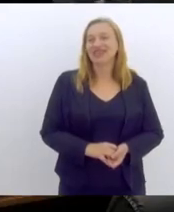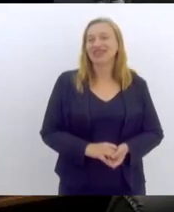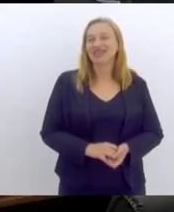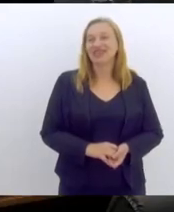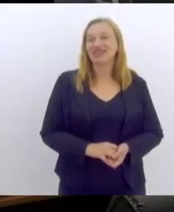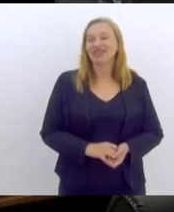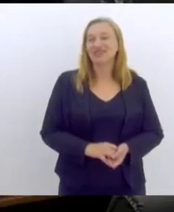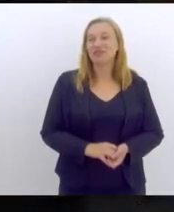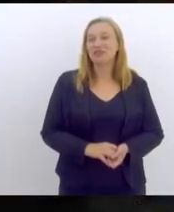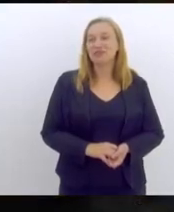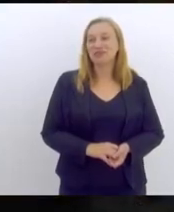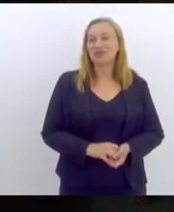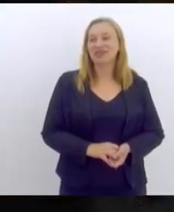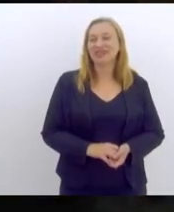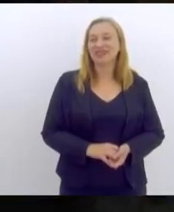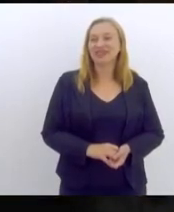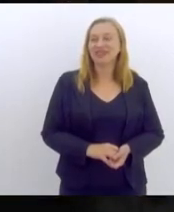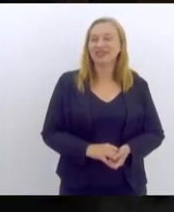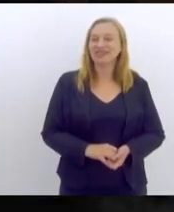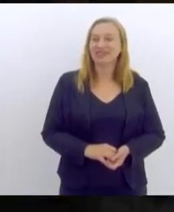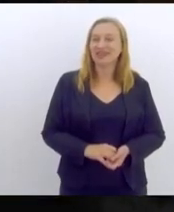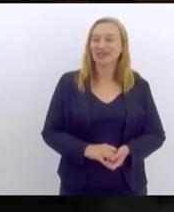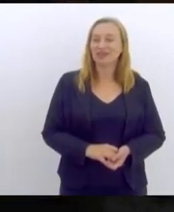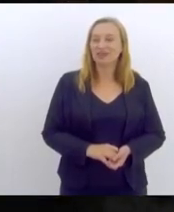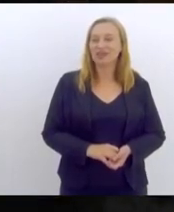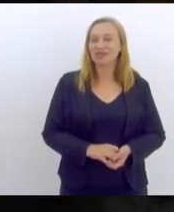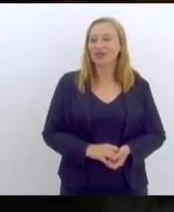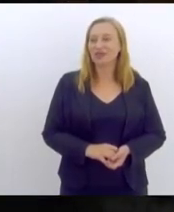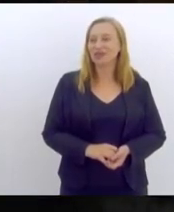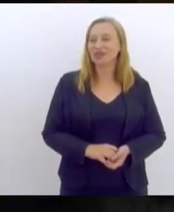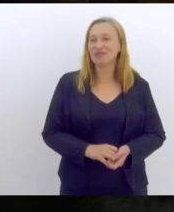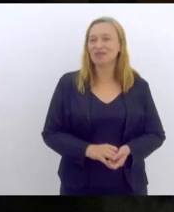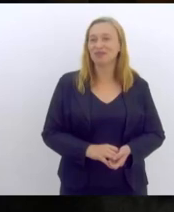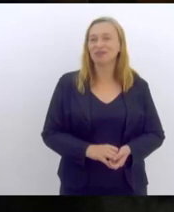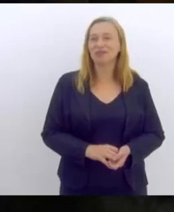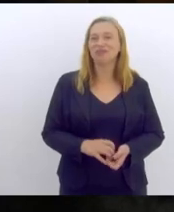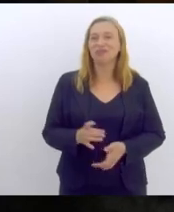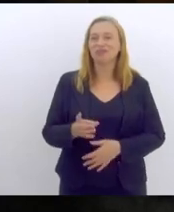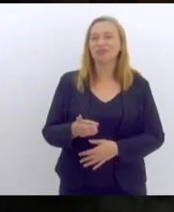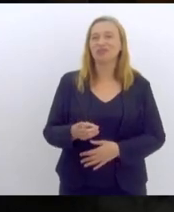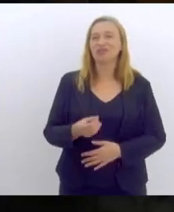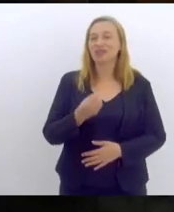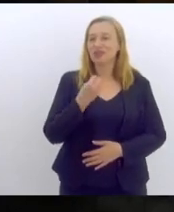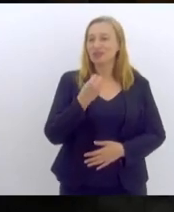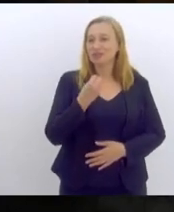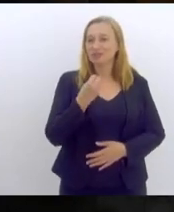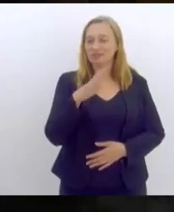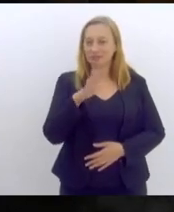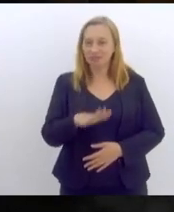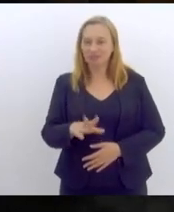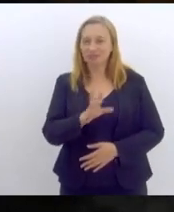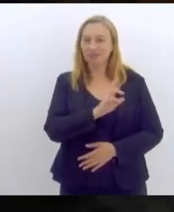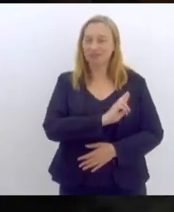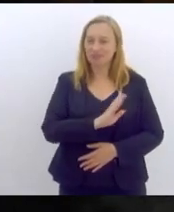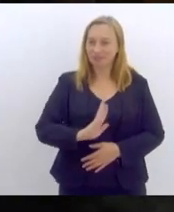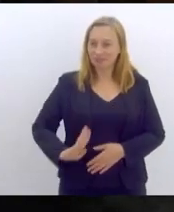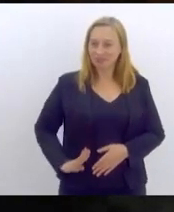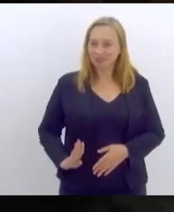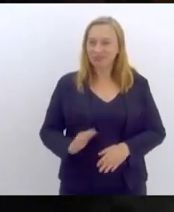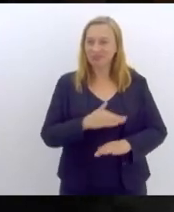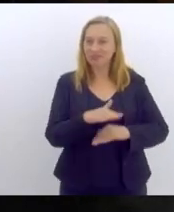Senhor presidente Rodrigo Bacelar, senhoras e senhores deputados, eu me